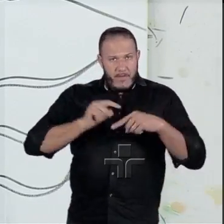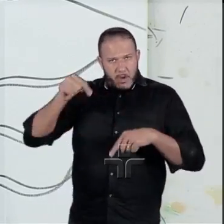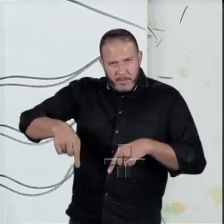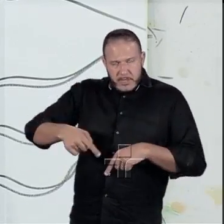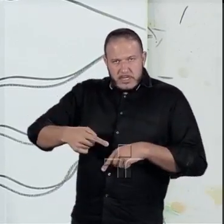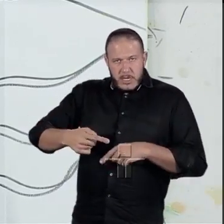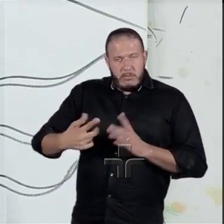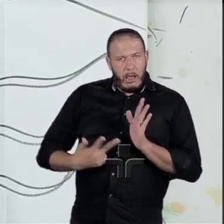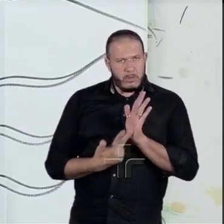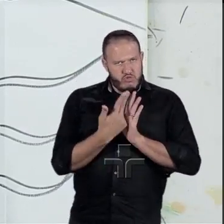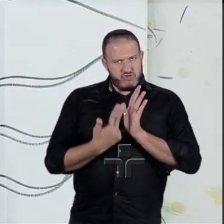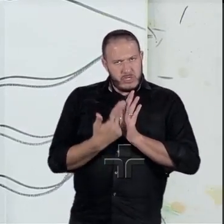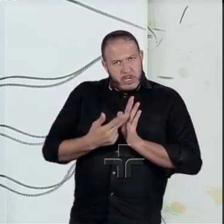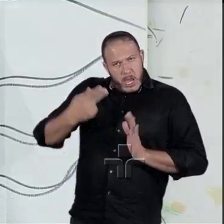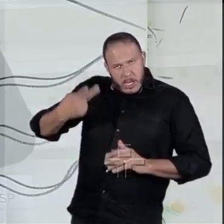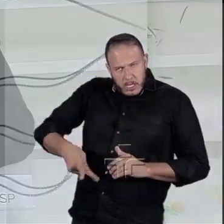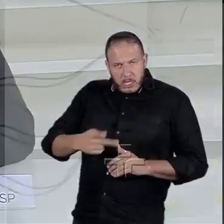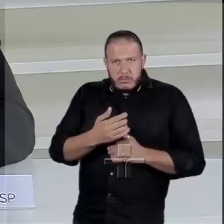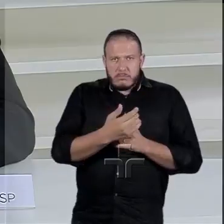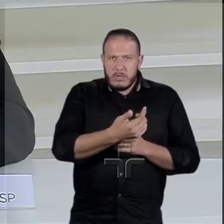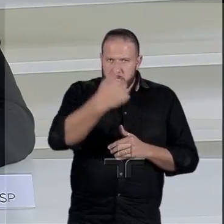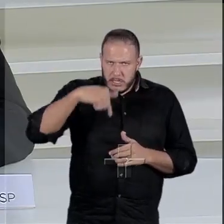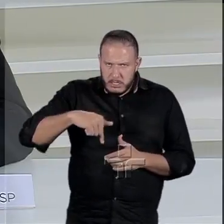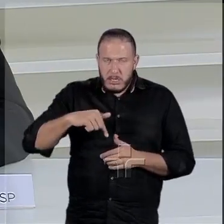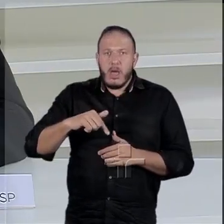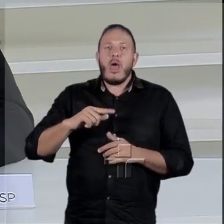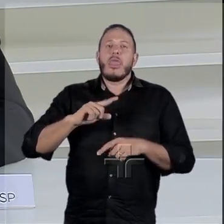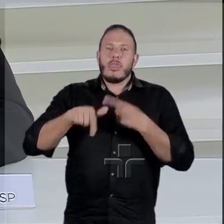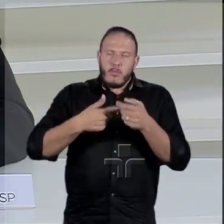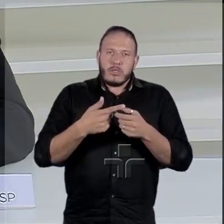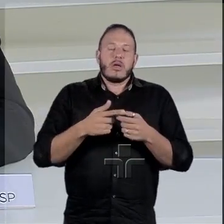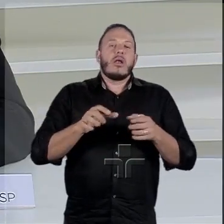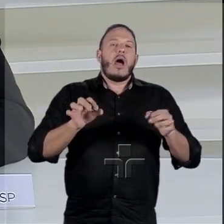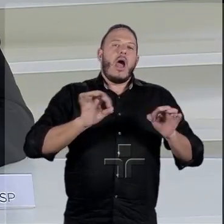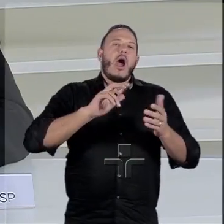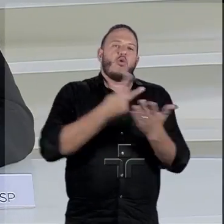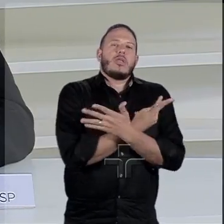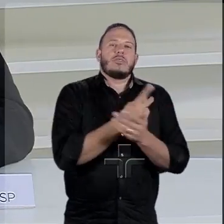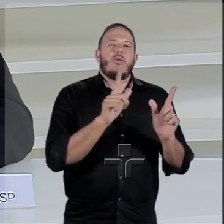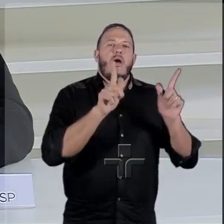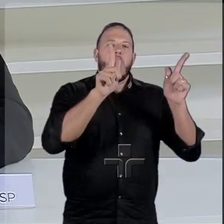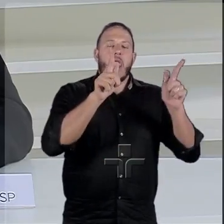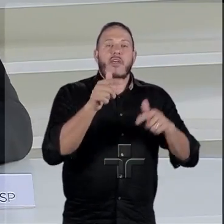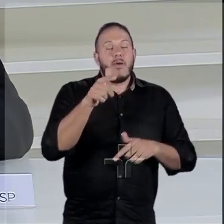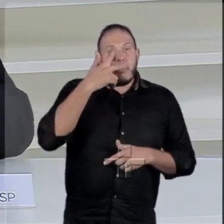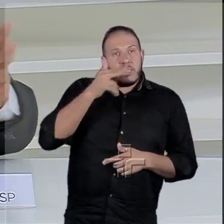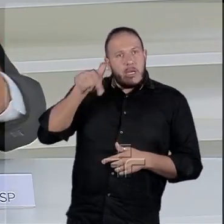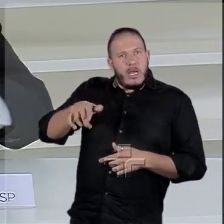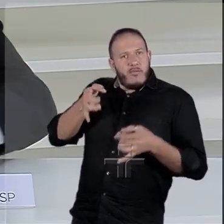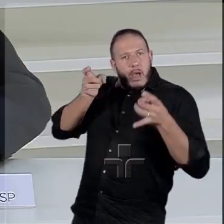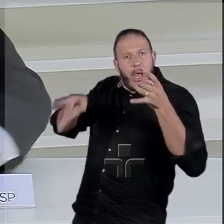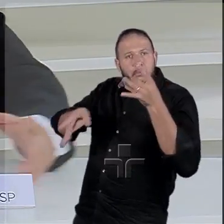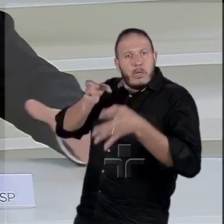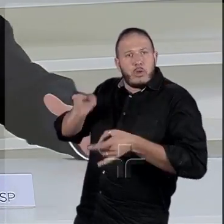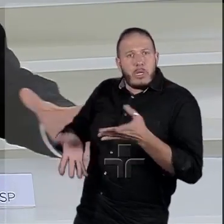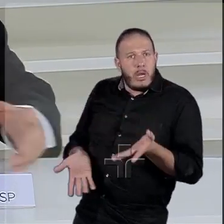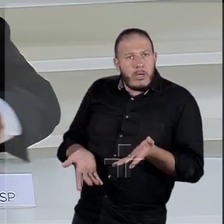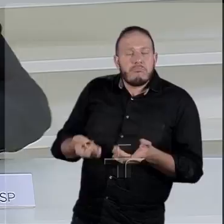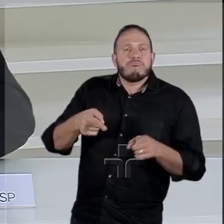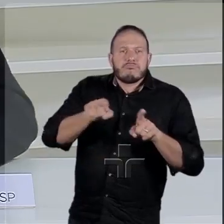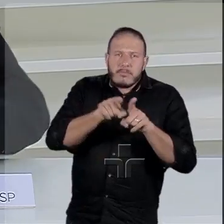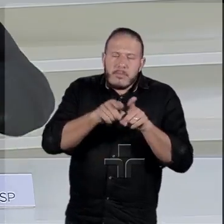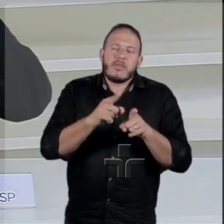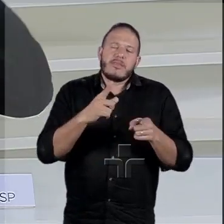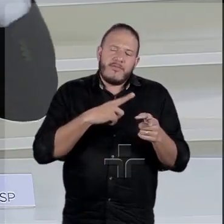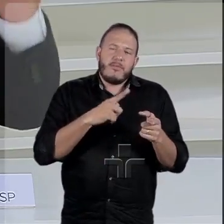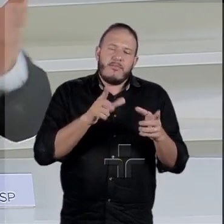aqui, fora do Estado, quando detonou-se a greve, e ele foi abandonado por muitos, inclusive por várias,